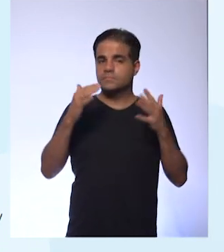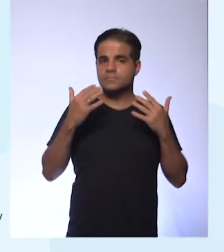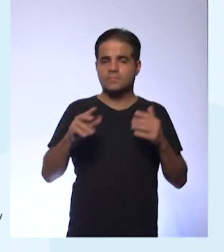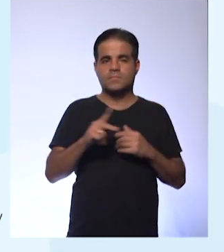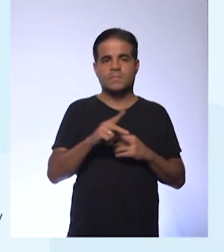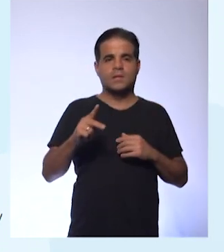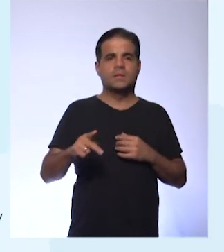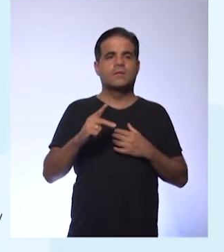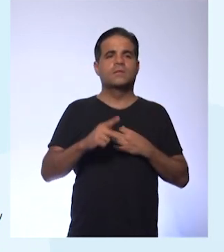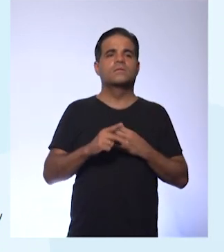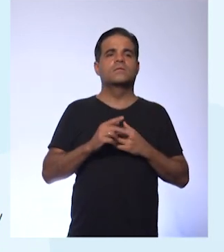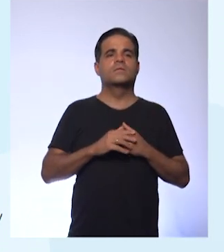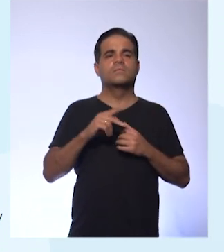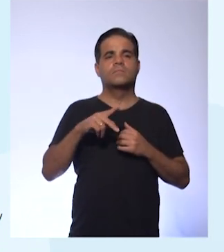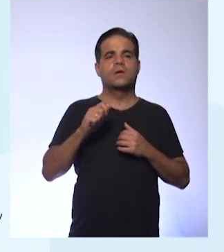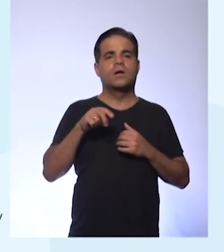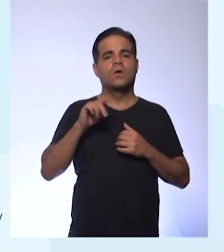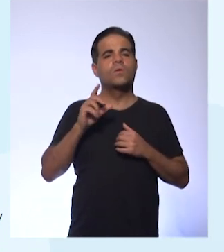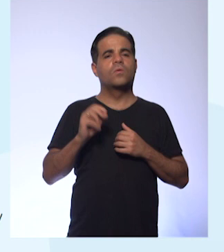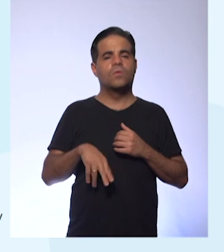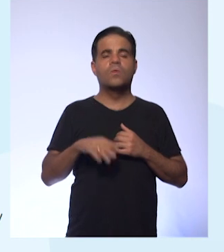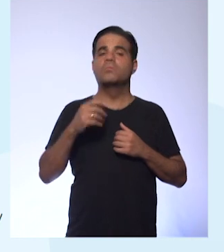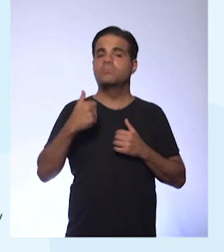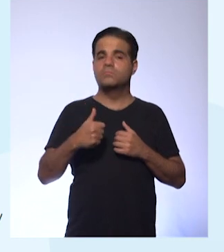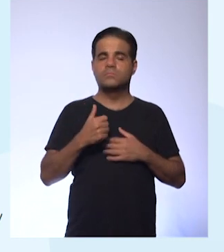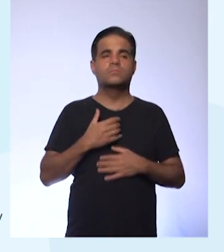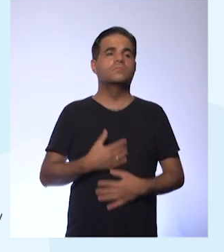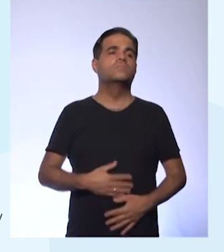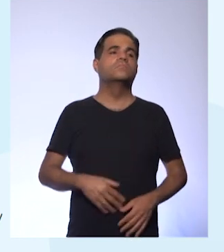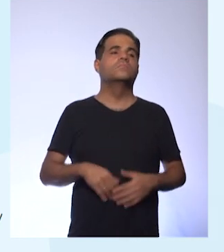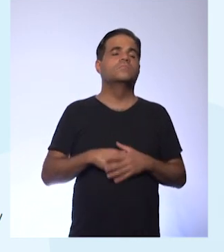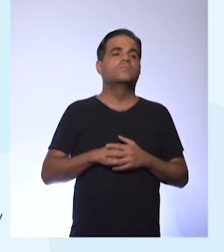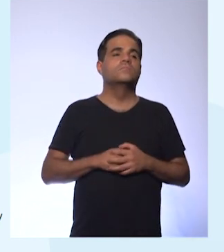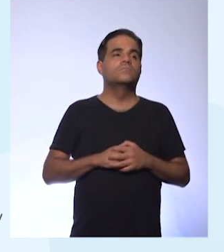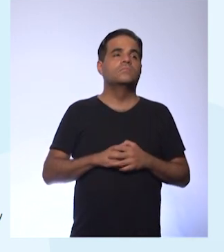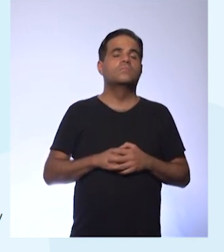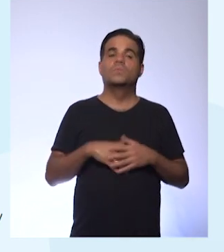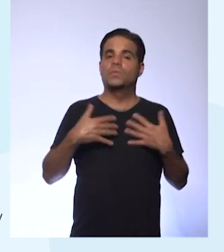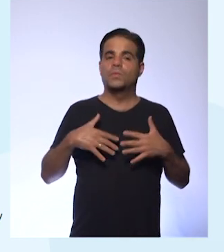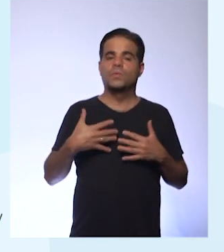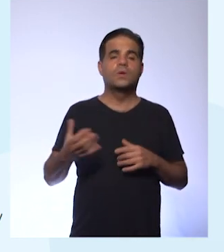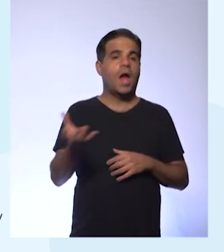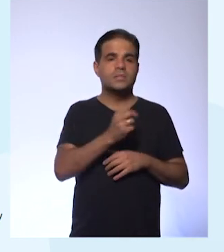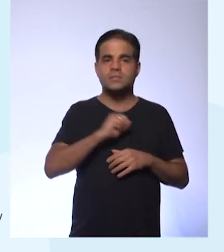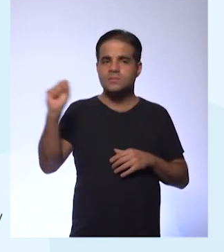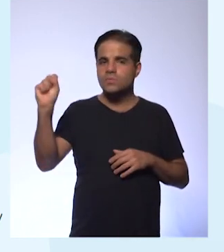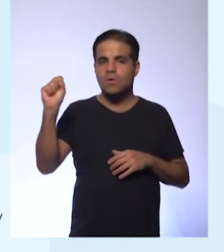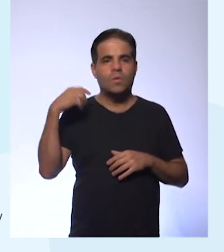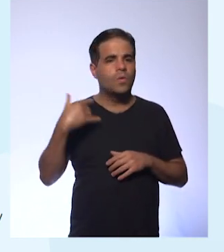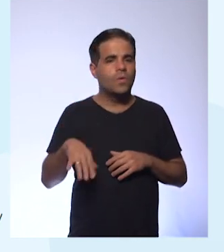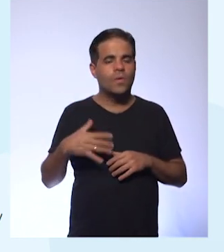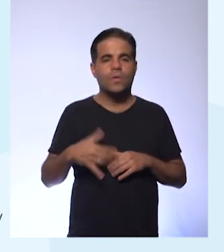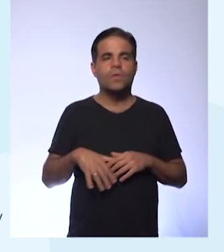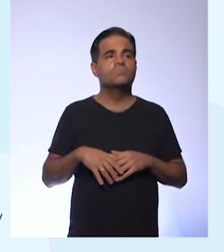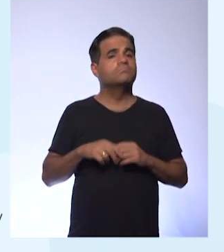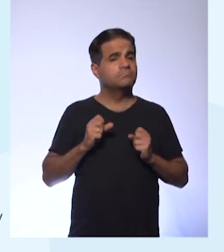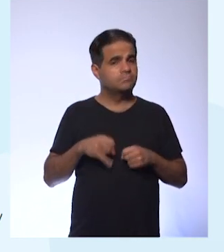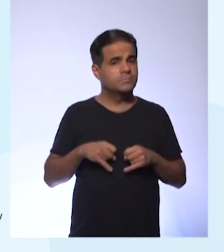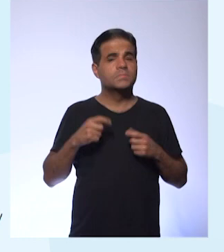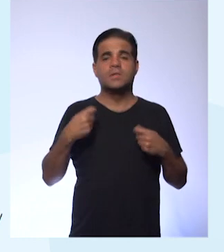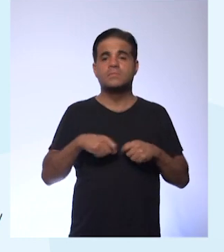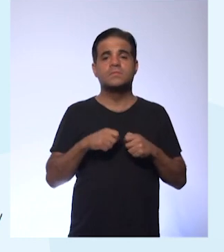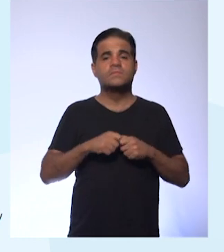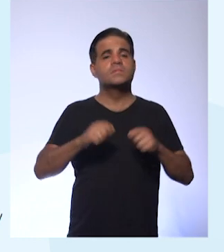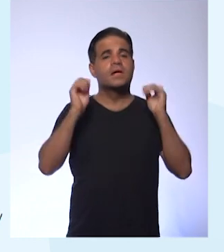professora Paulão. Olha, muito bem, Obrigada. gente. Arrasaste, Andréia. Sim, é para